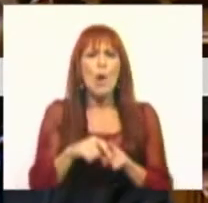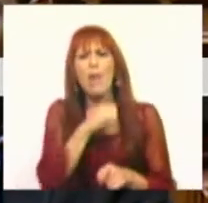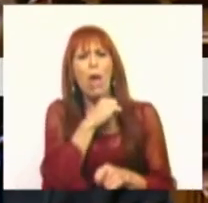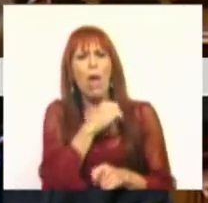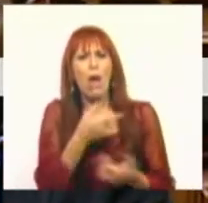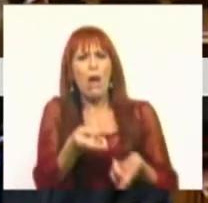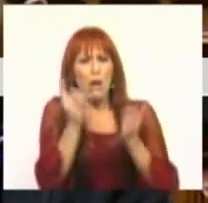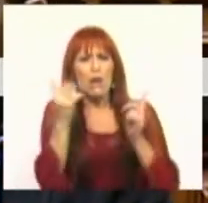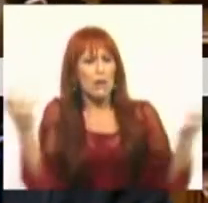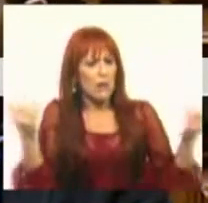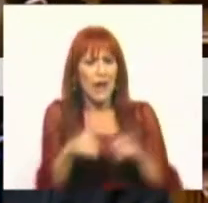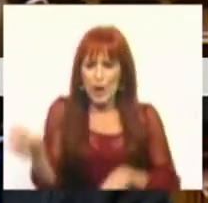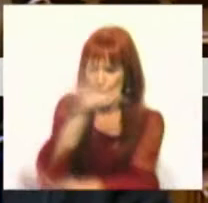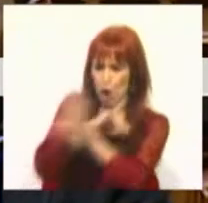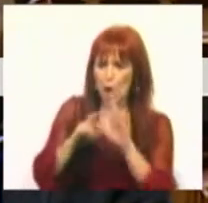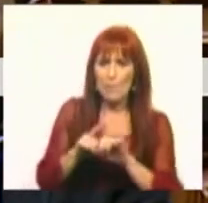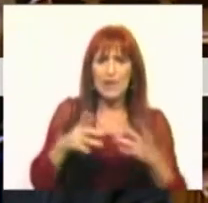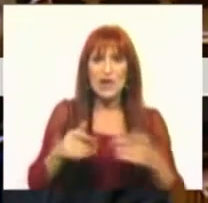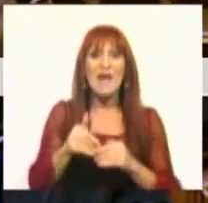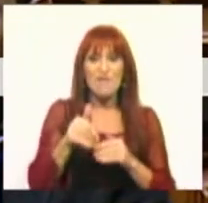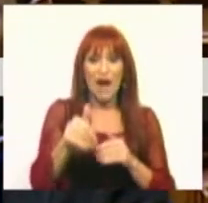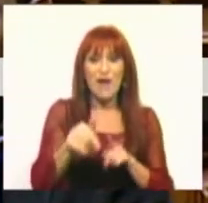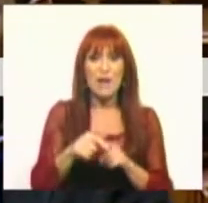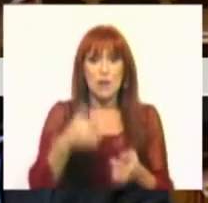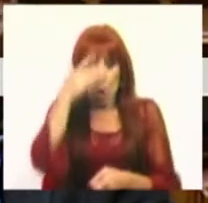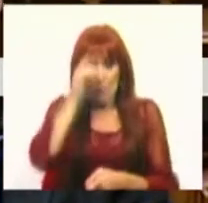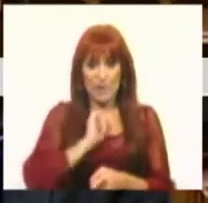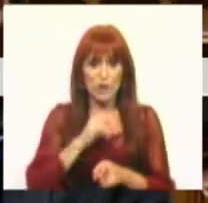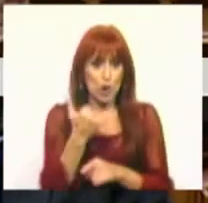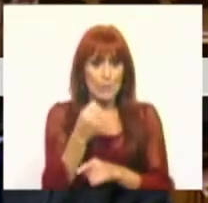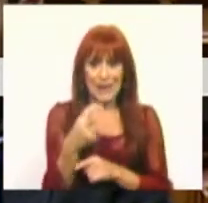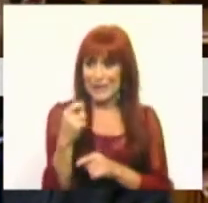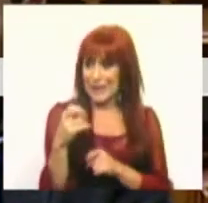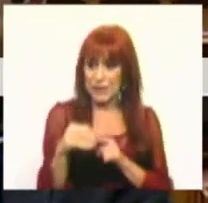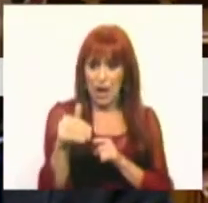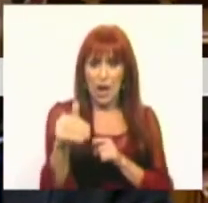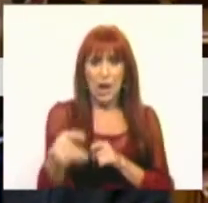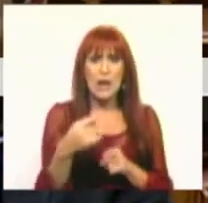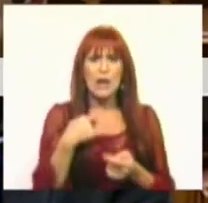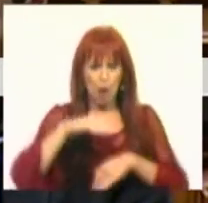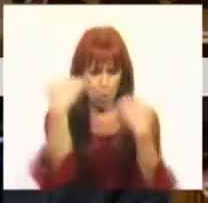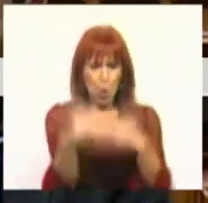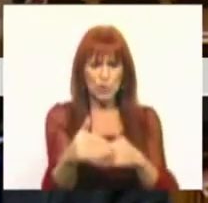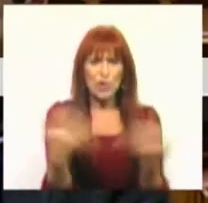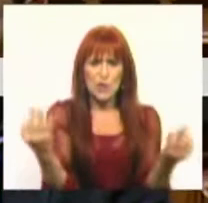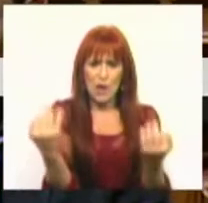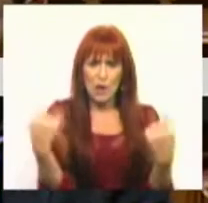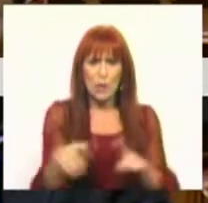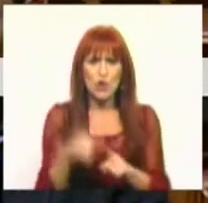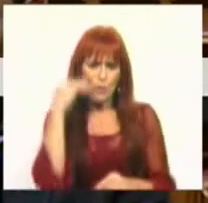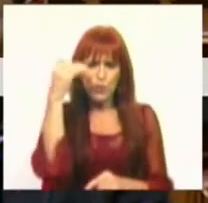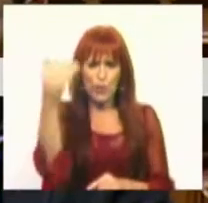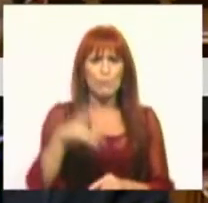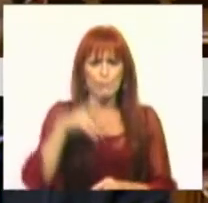ignorar que a Europa que vai haver em 2030 condiciona necessariamente o futuro